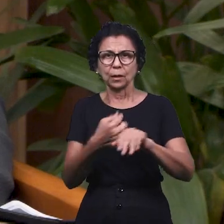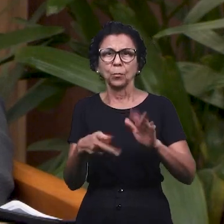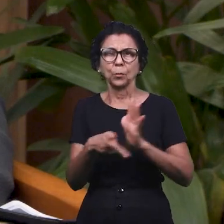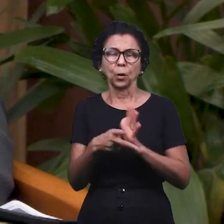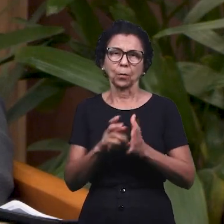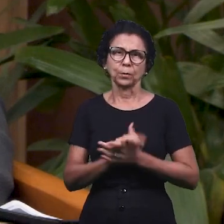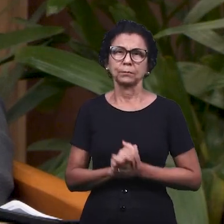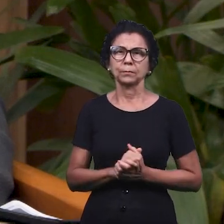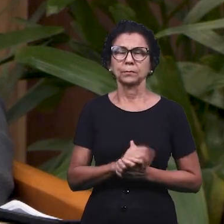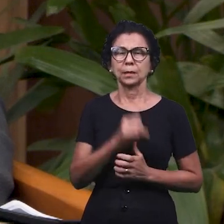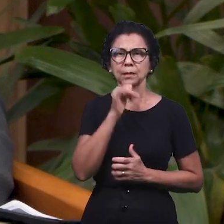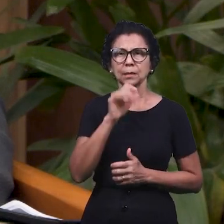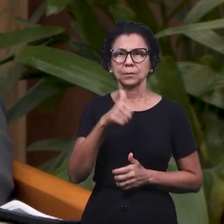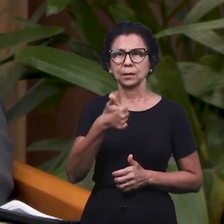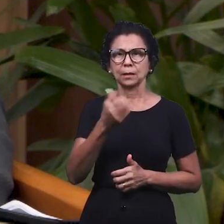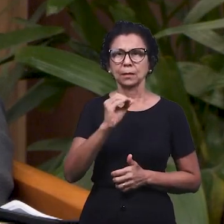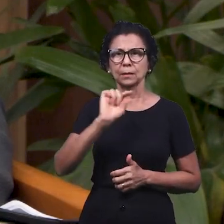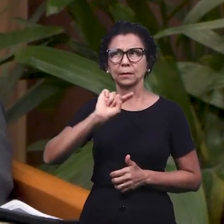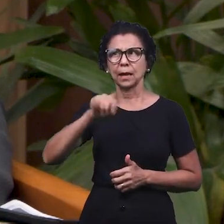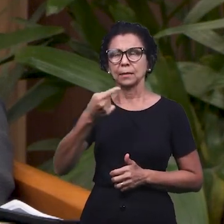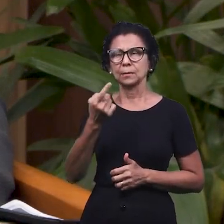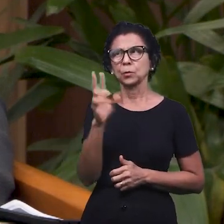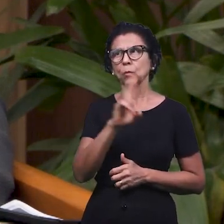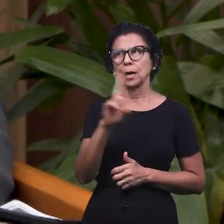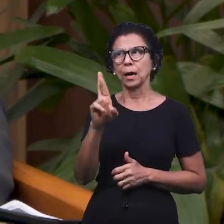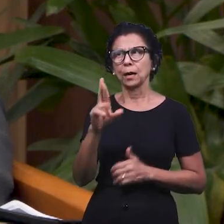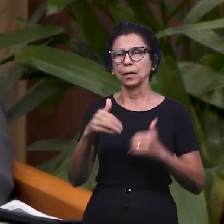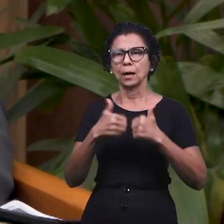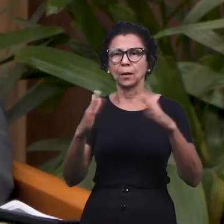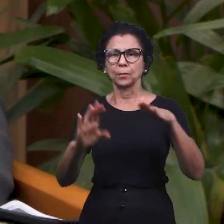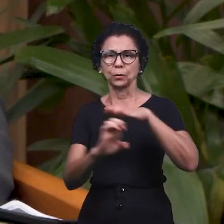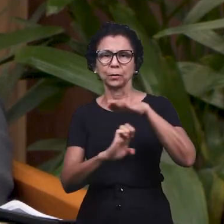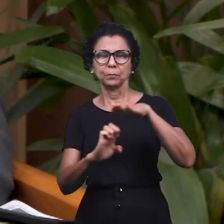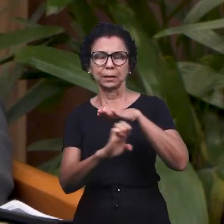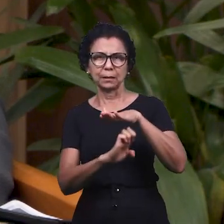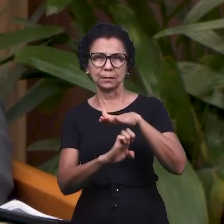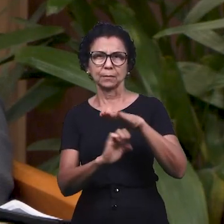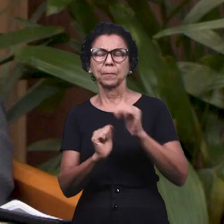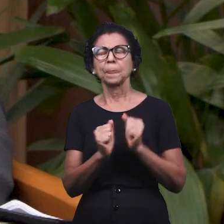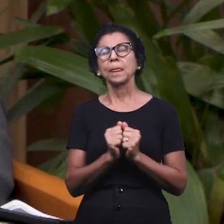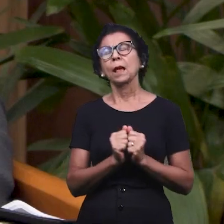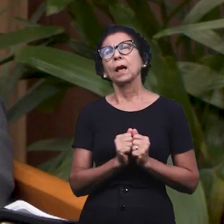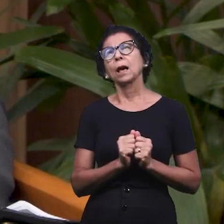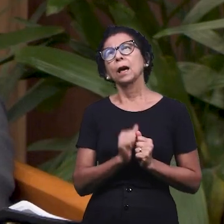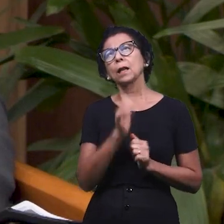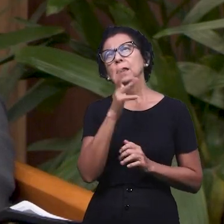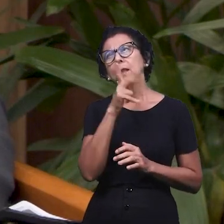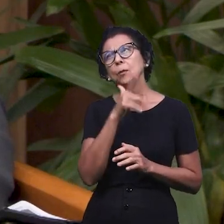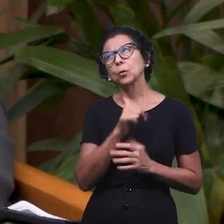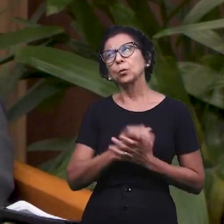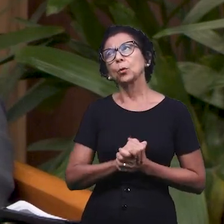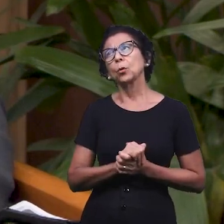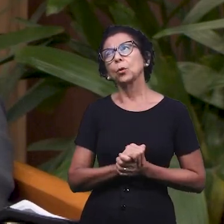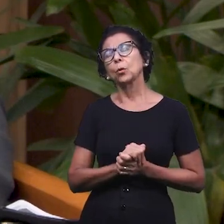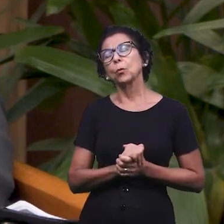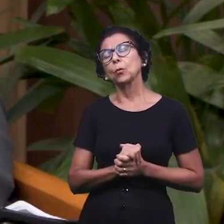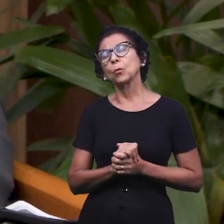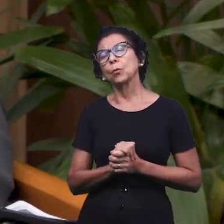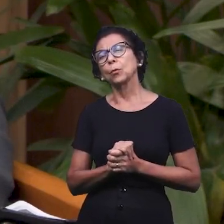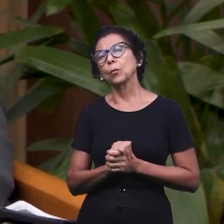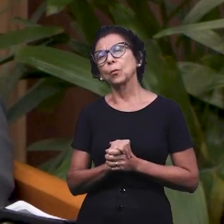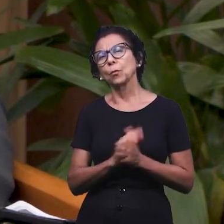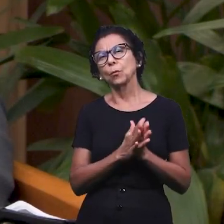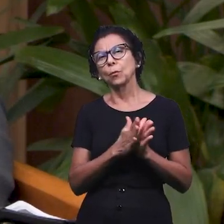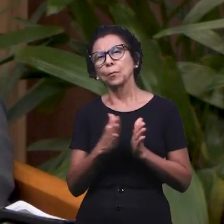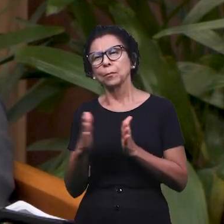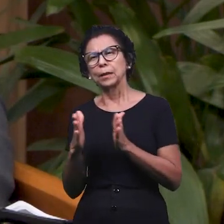empresa, passaram-se ali 5 anos e a sua empresa tem um capital de R$1 milhão, e